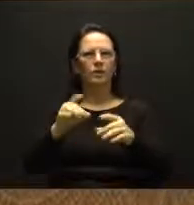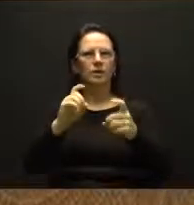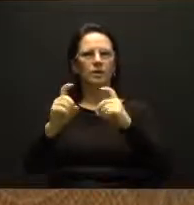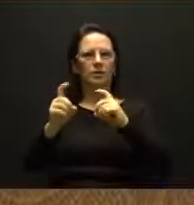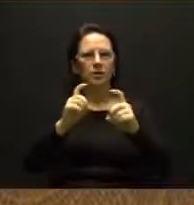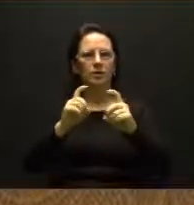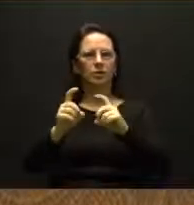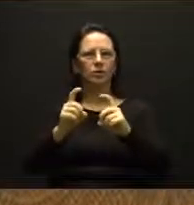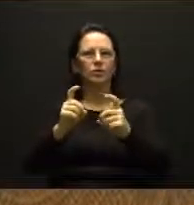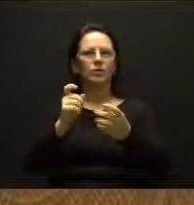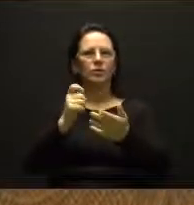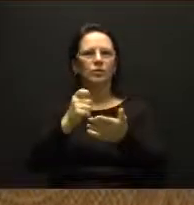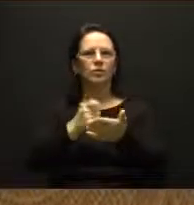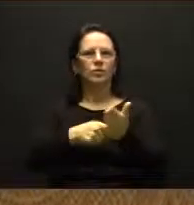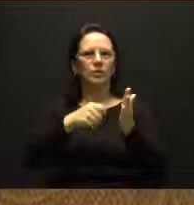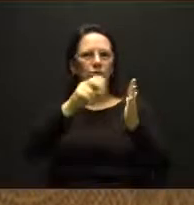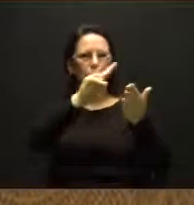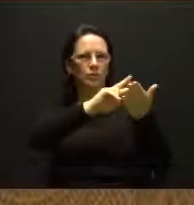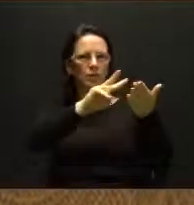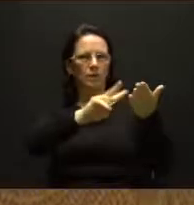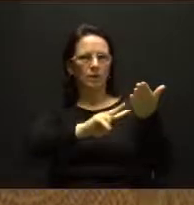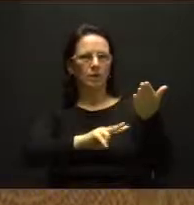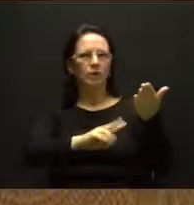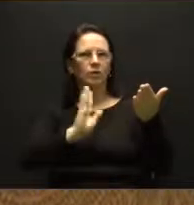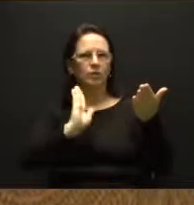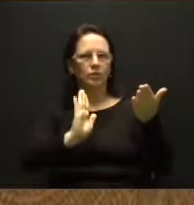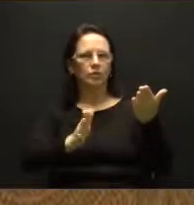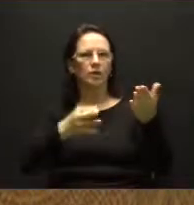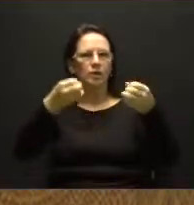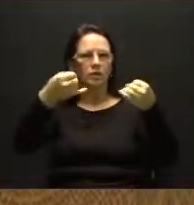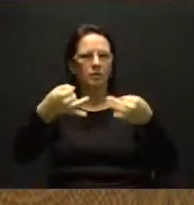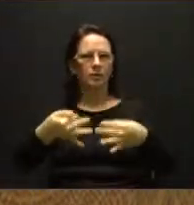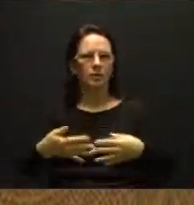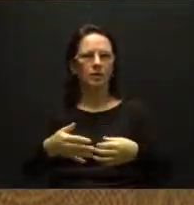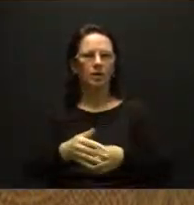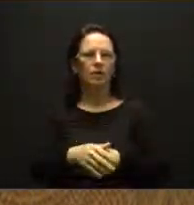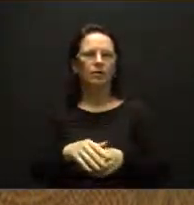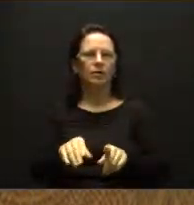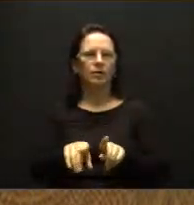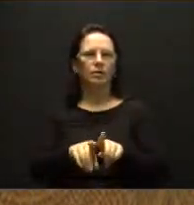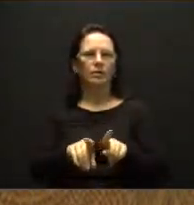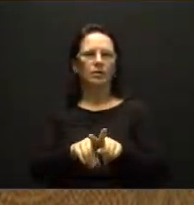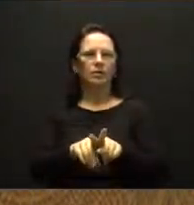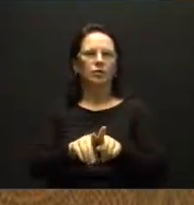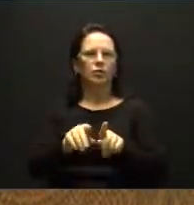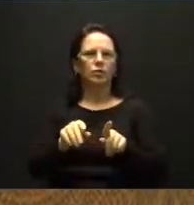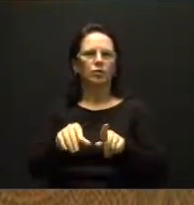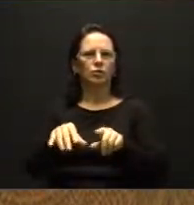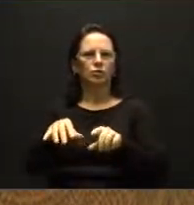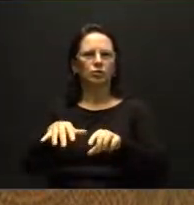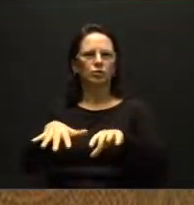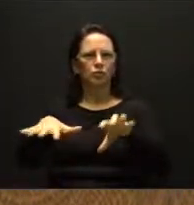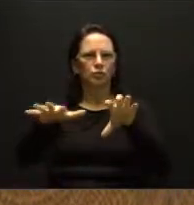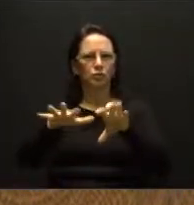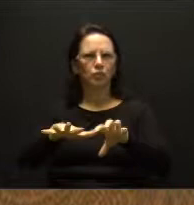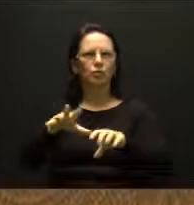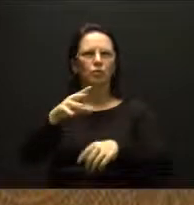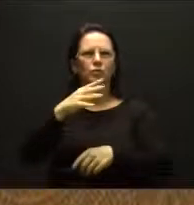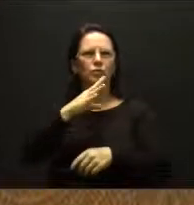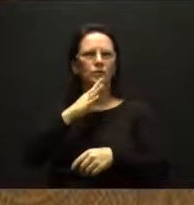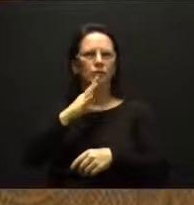determinando a lavratura da presente ata que deverá ser referendada pelo plenário da casa conforme